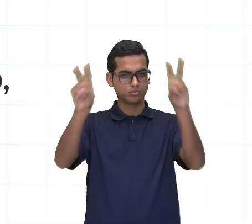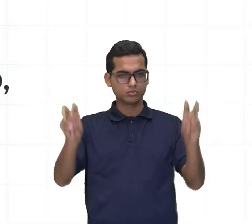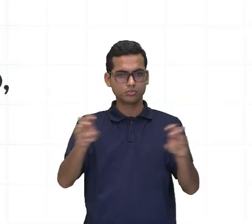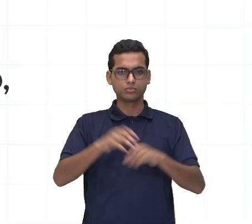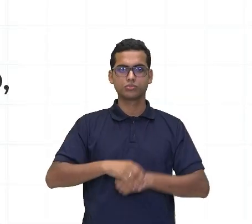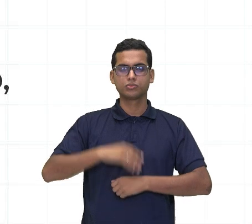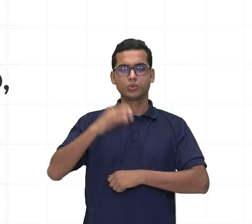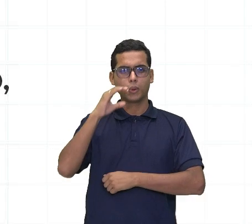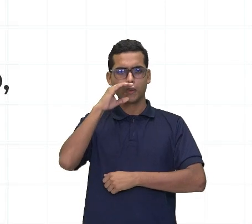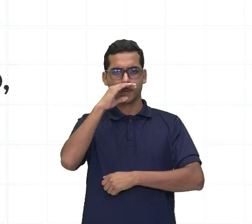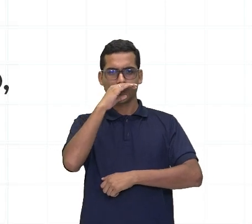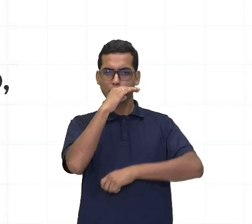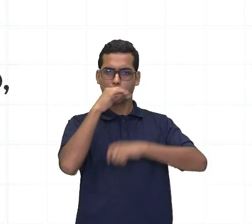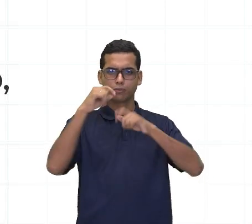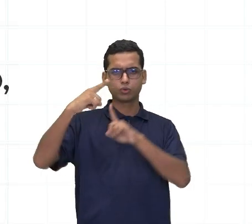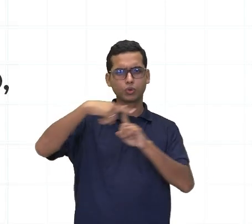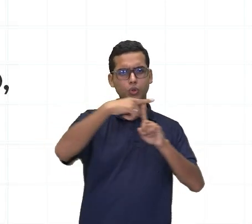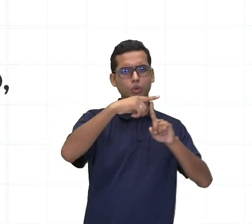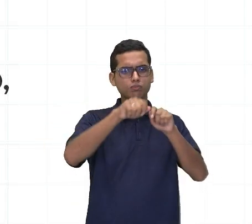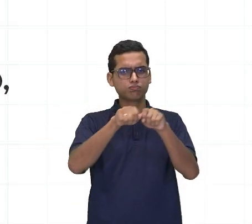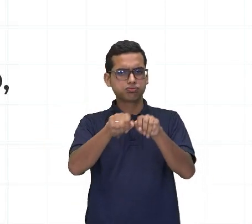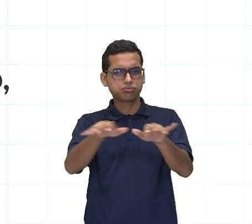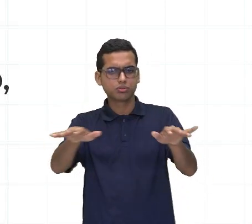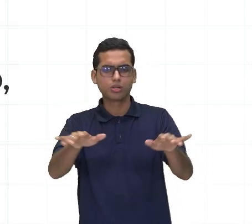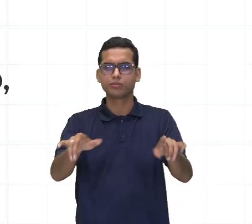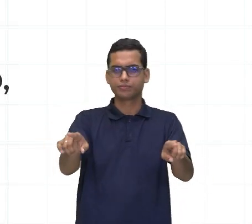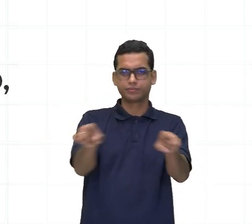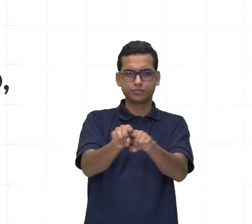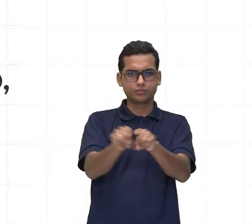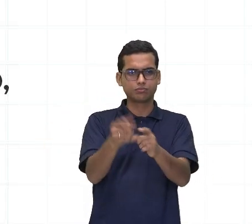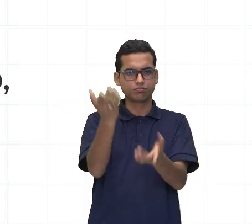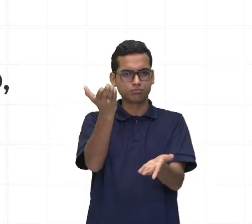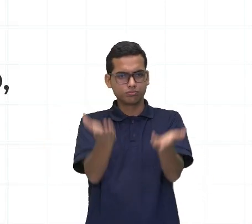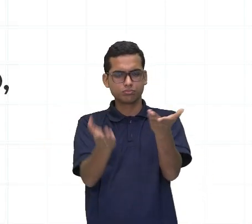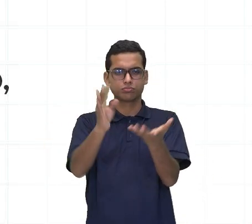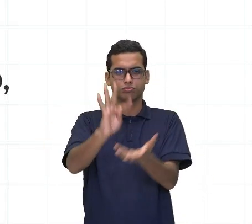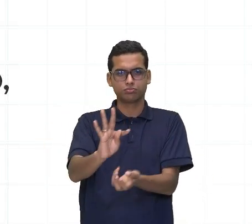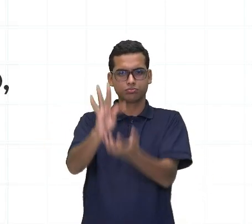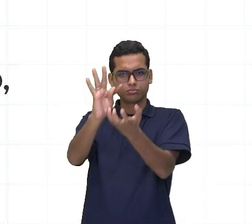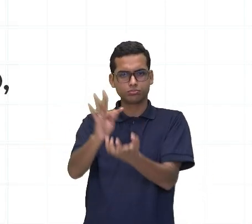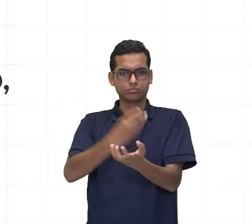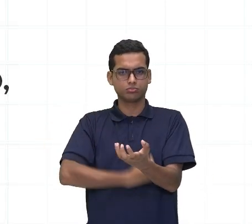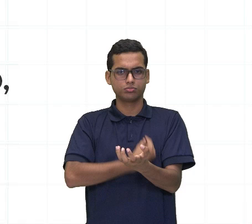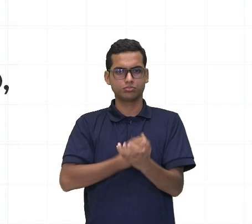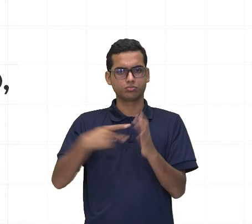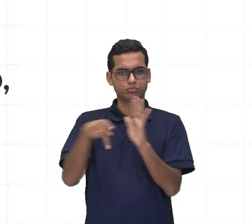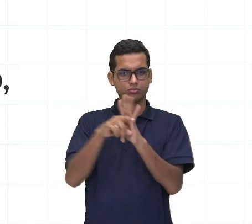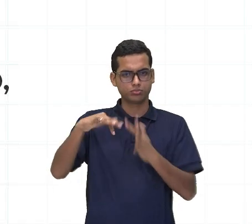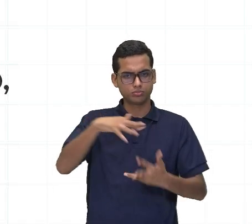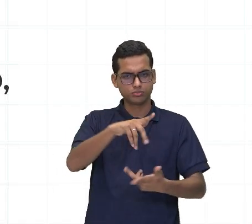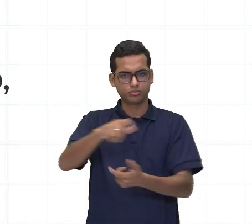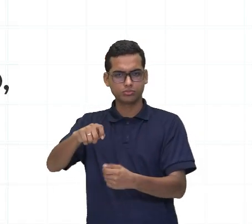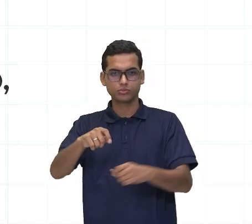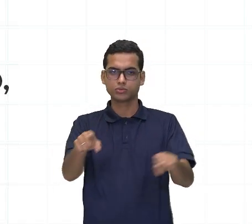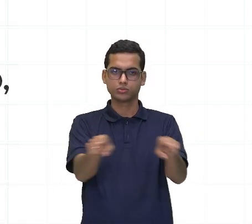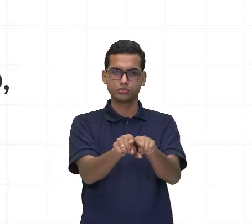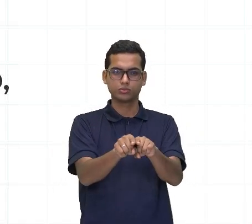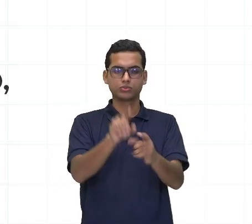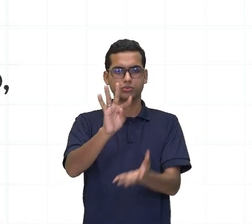de propagação do calor, equilíbrio termodinâmico e vida na Terra,